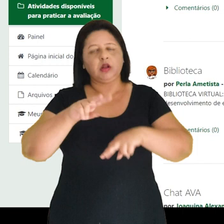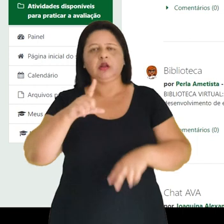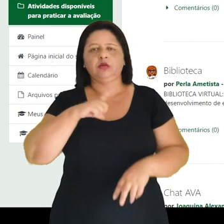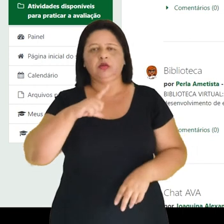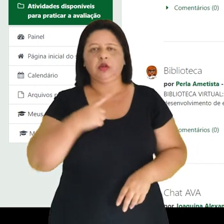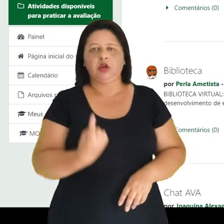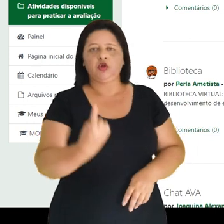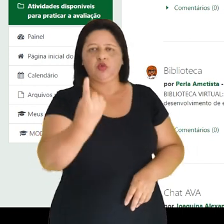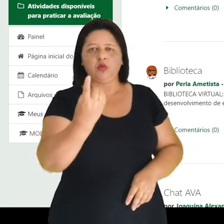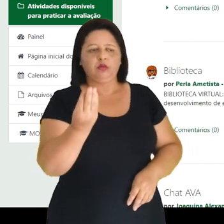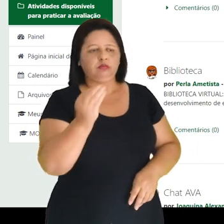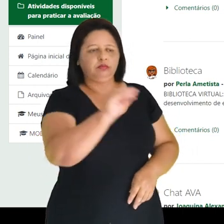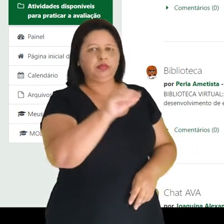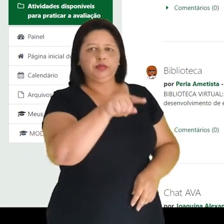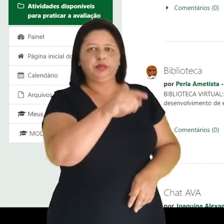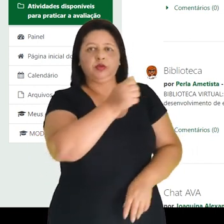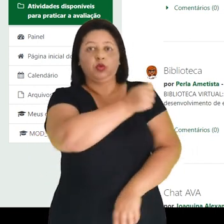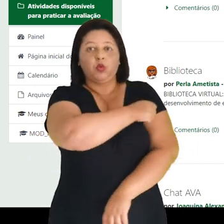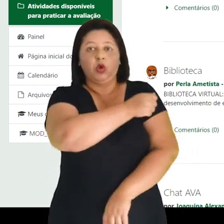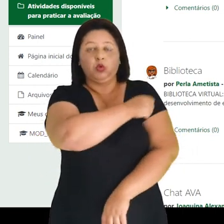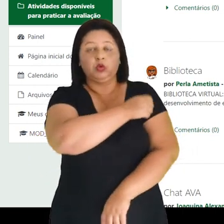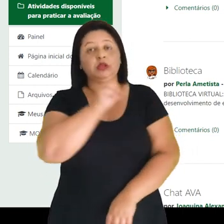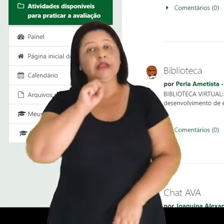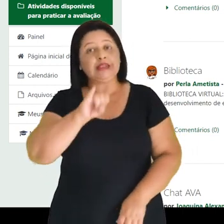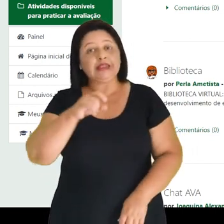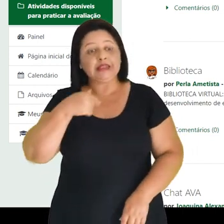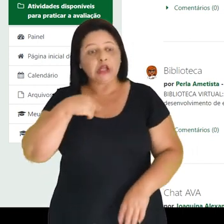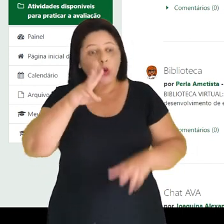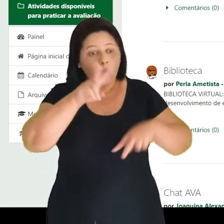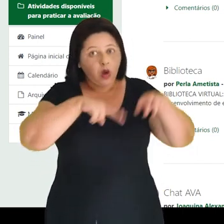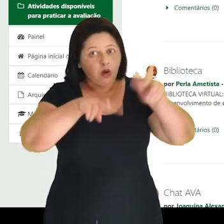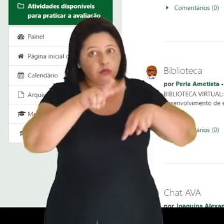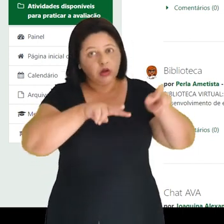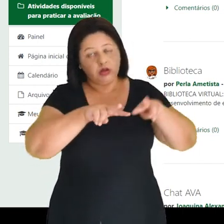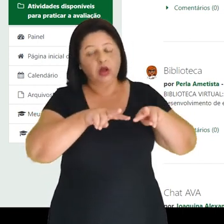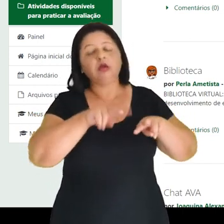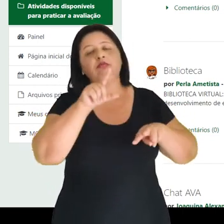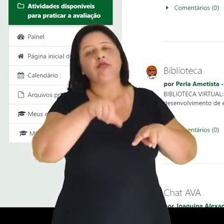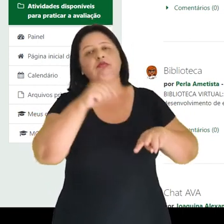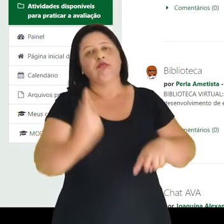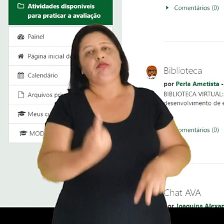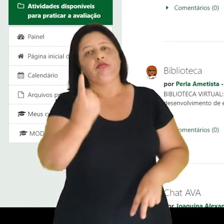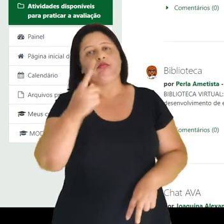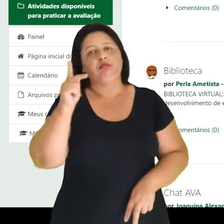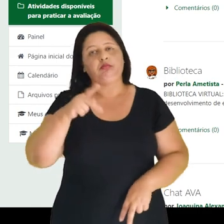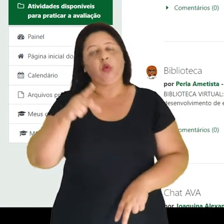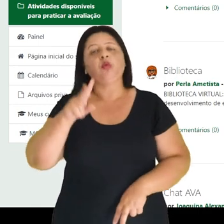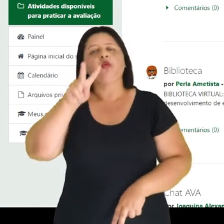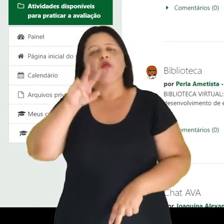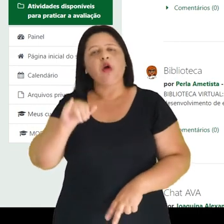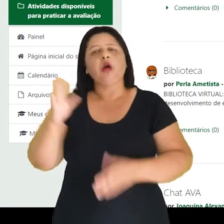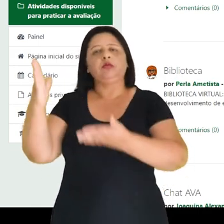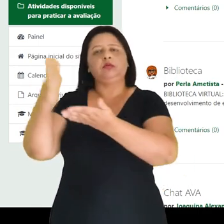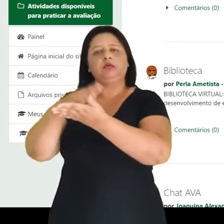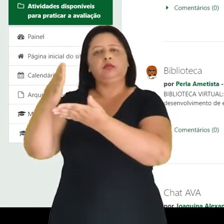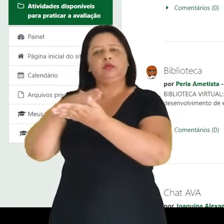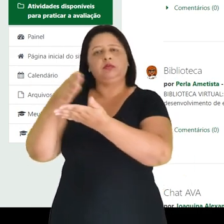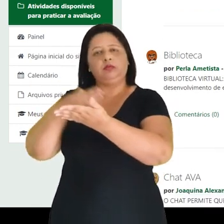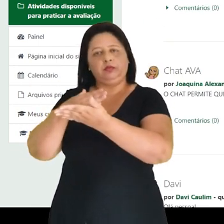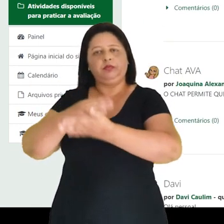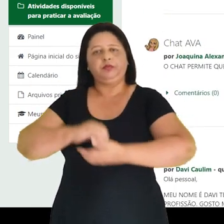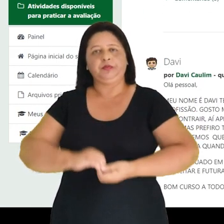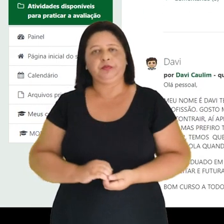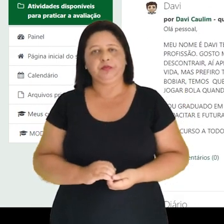só uma postagem aqui do aluno, então a nota que eu atribuir vai ser a nota que ele vai então ficar no livro de nota.